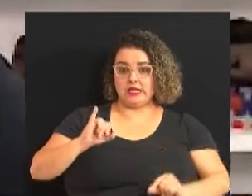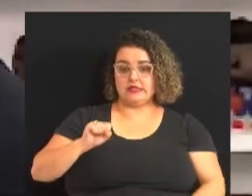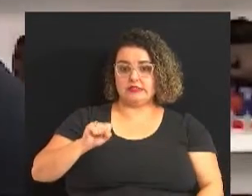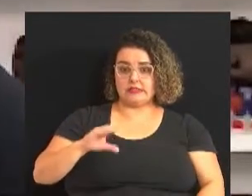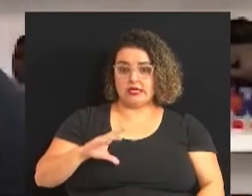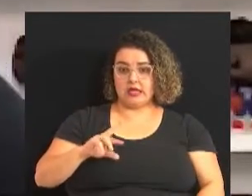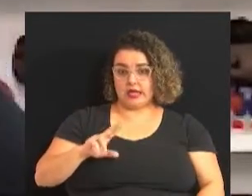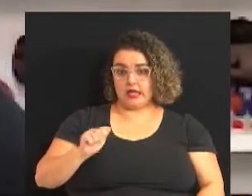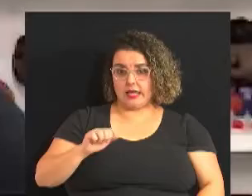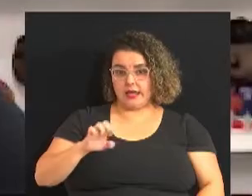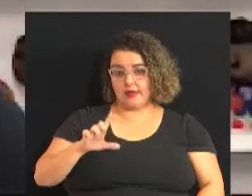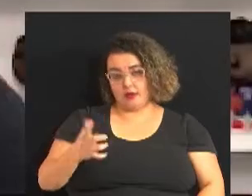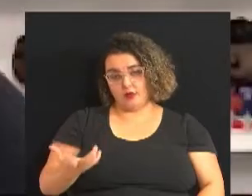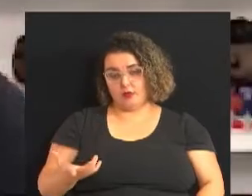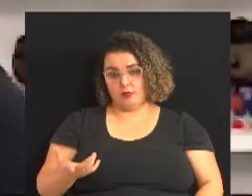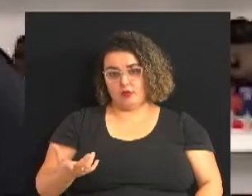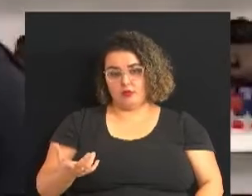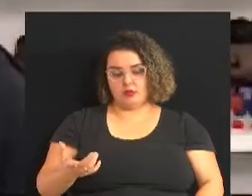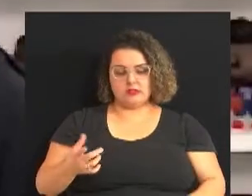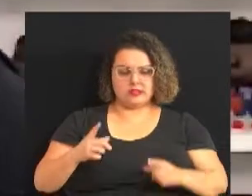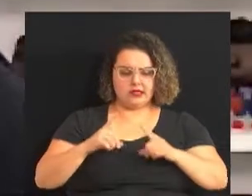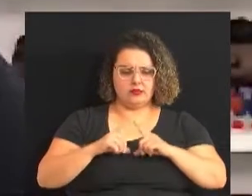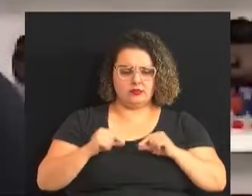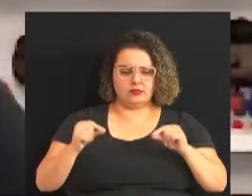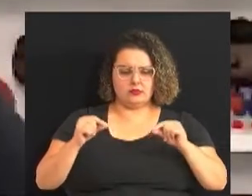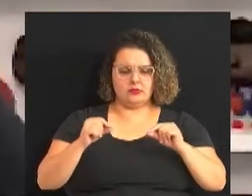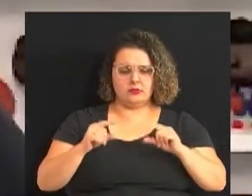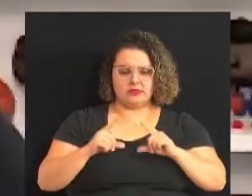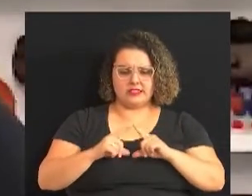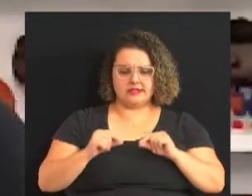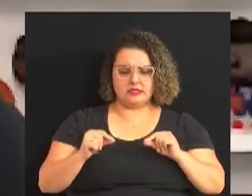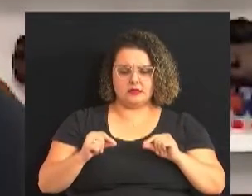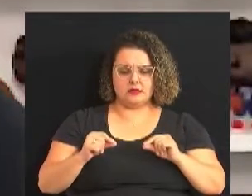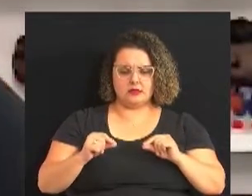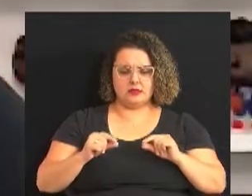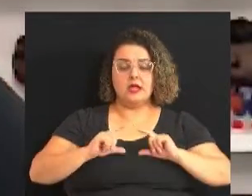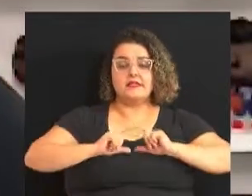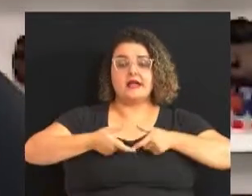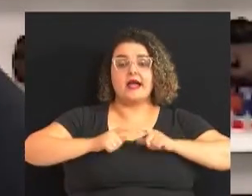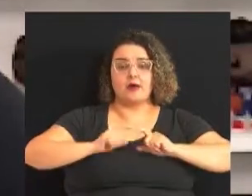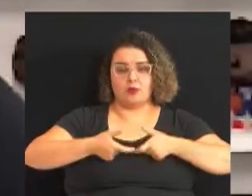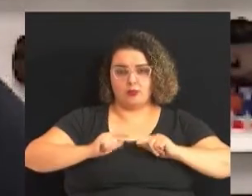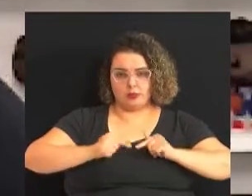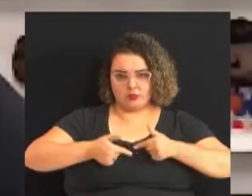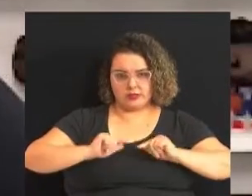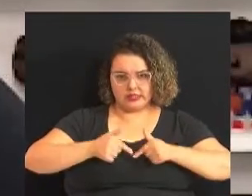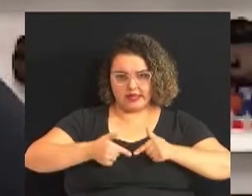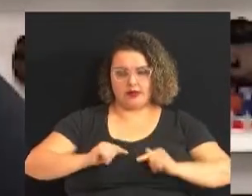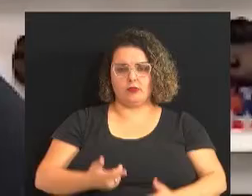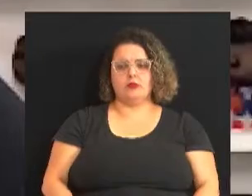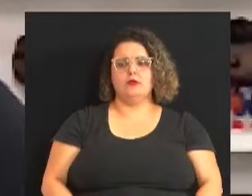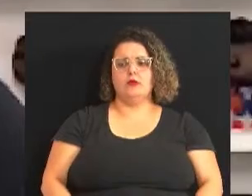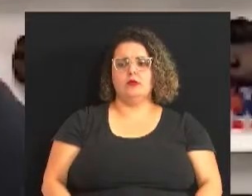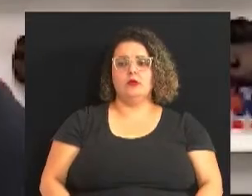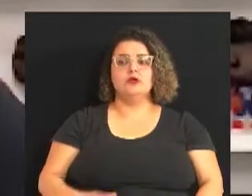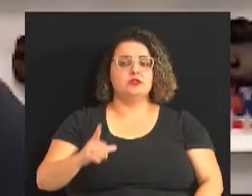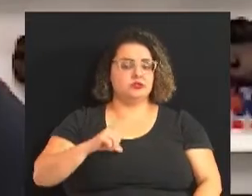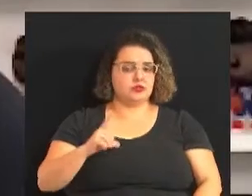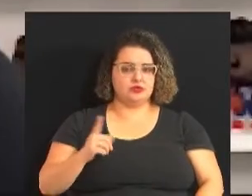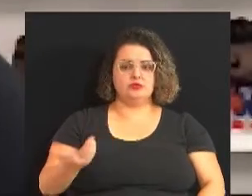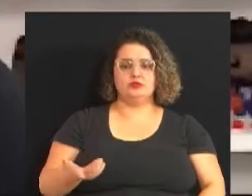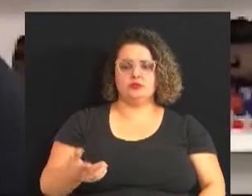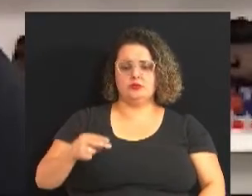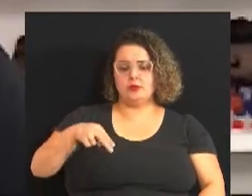teve assistente argentino aqui em Israel, a gente já teve técnicos estrangeiros comandando alguns times no